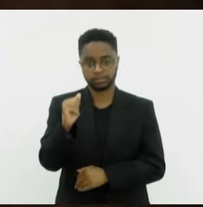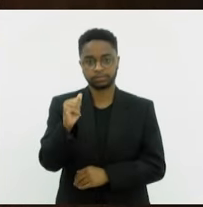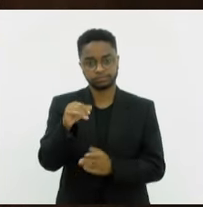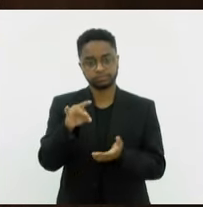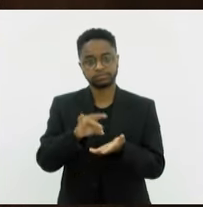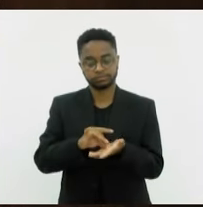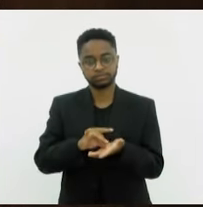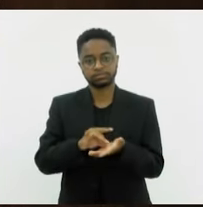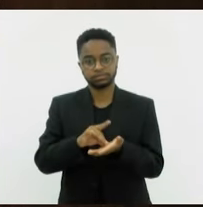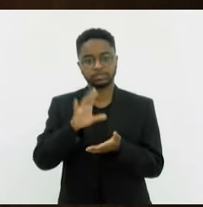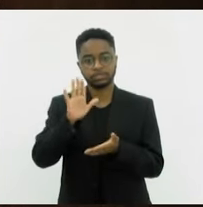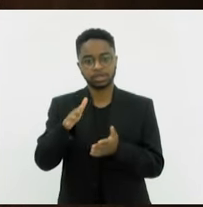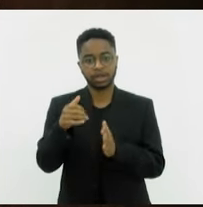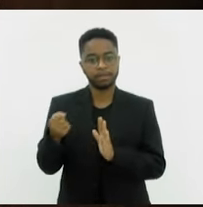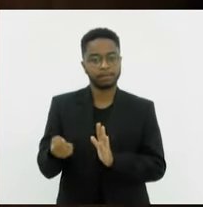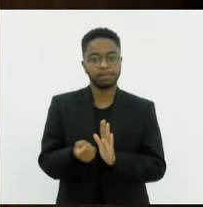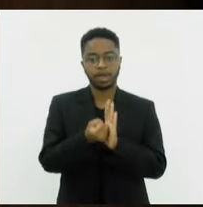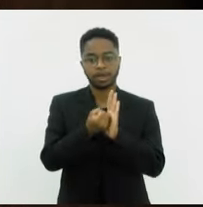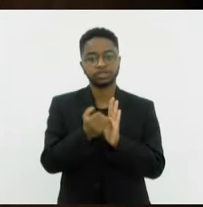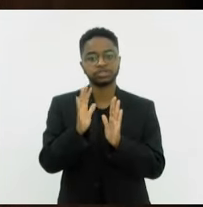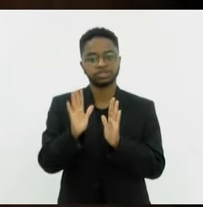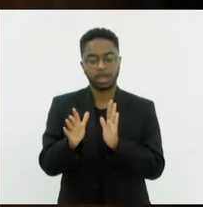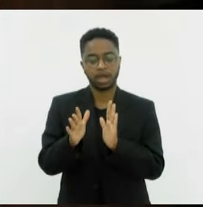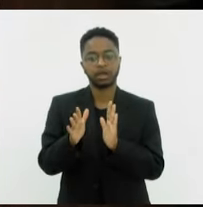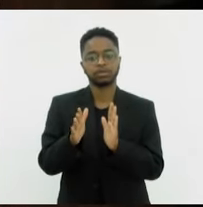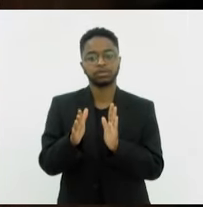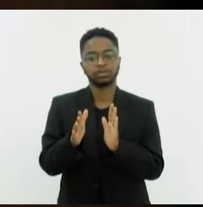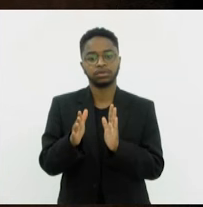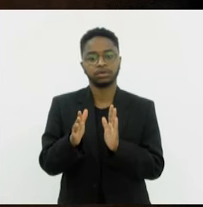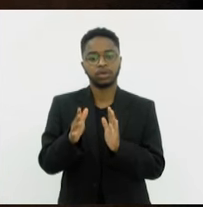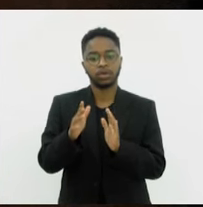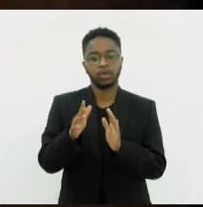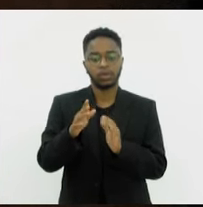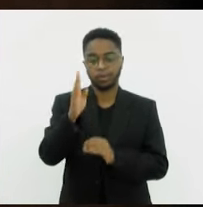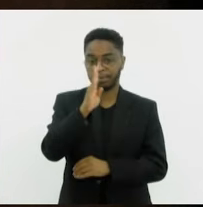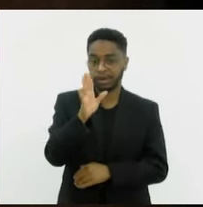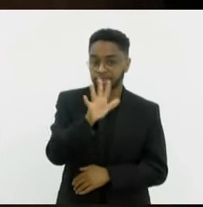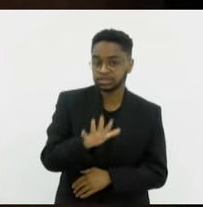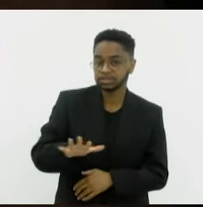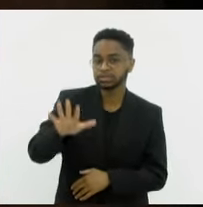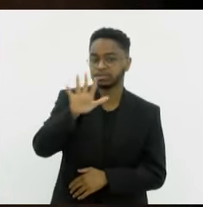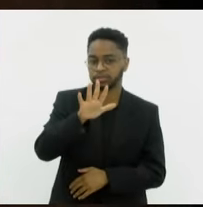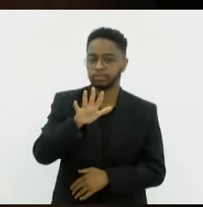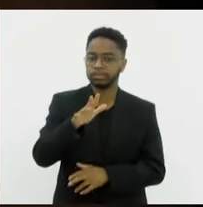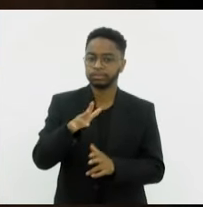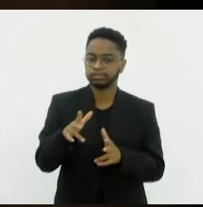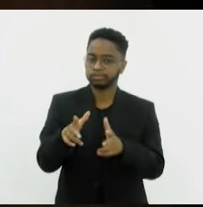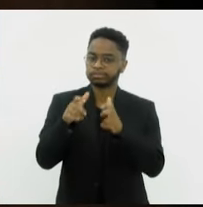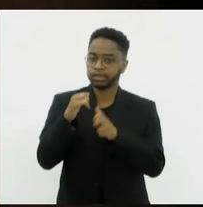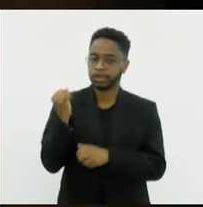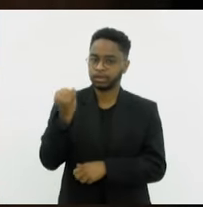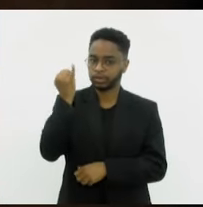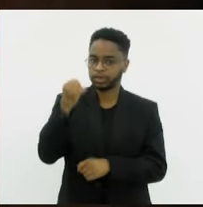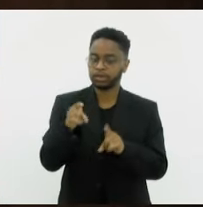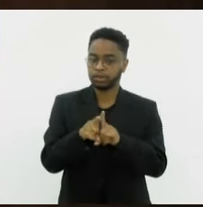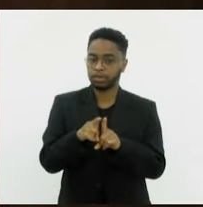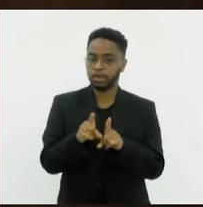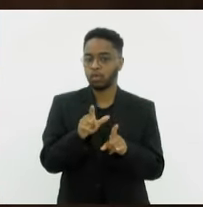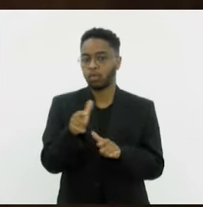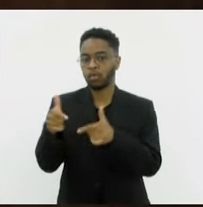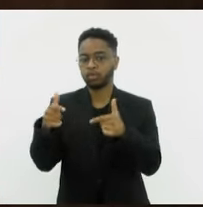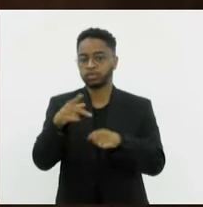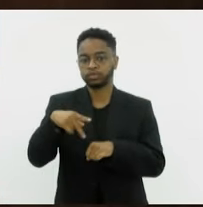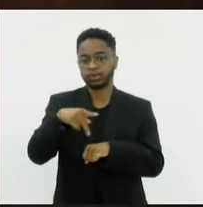já marcada e reconhecida a nível nacional, mas também internacionalmente, como